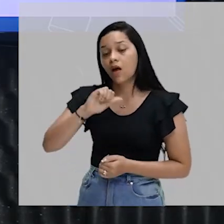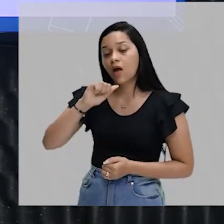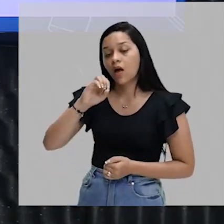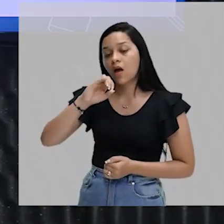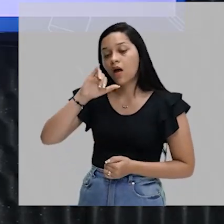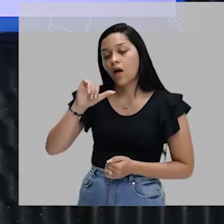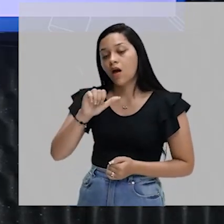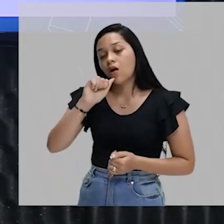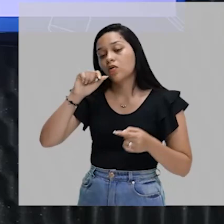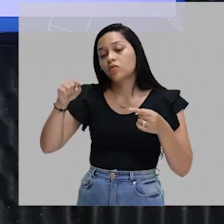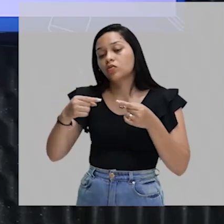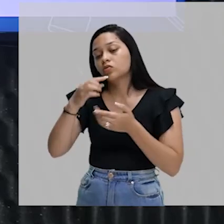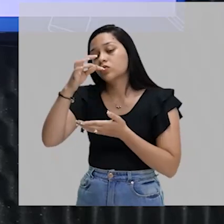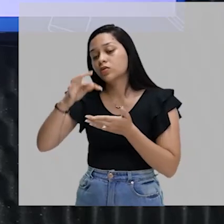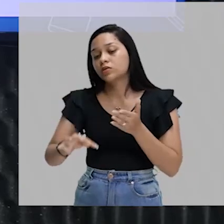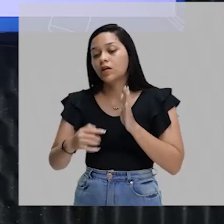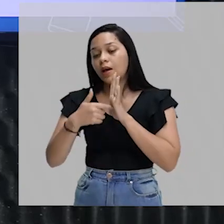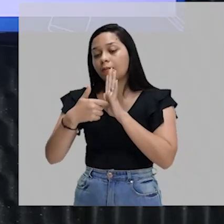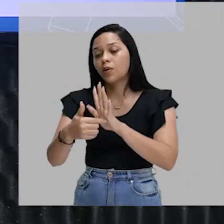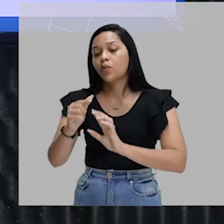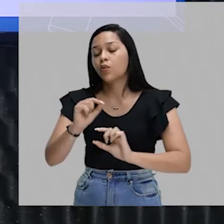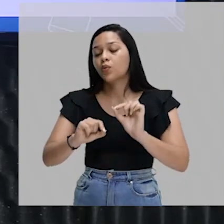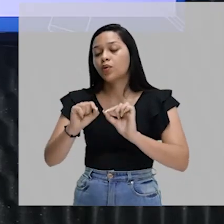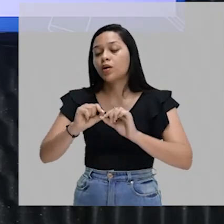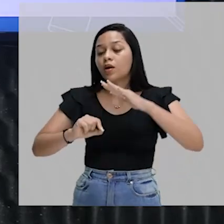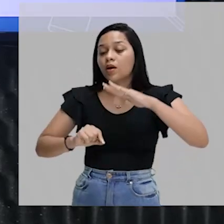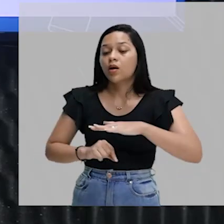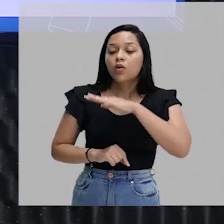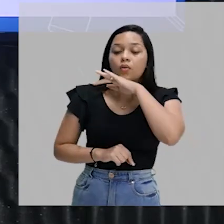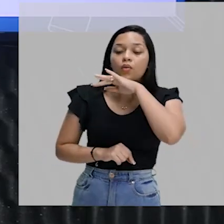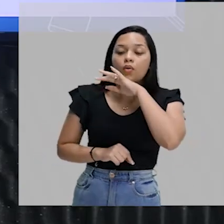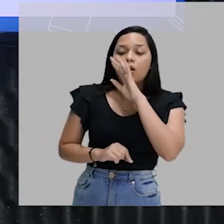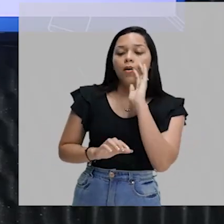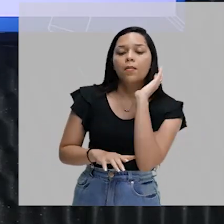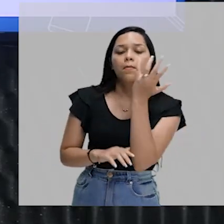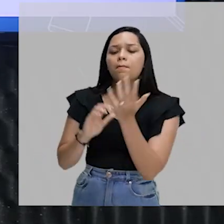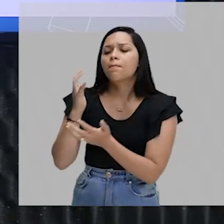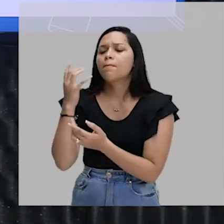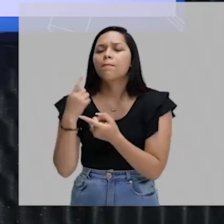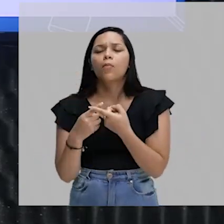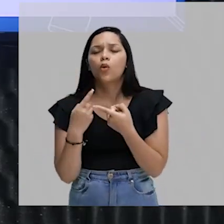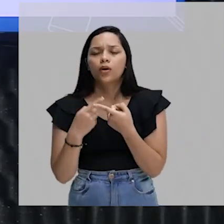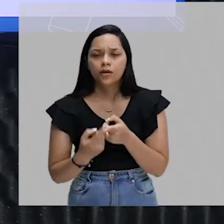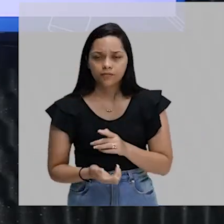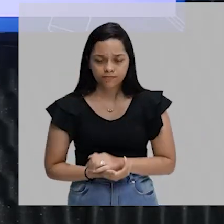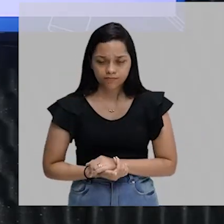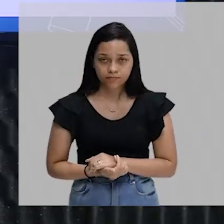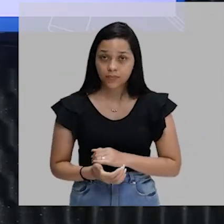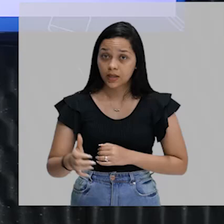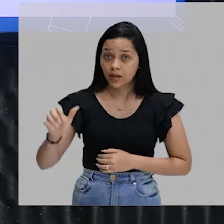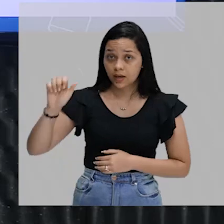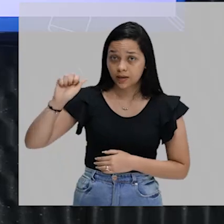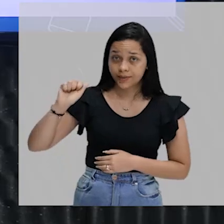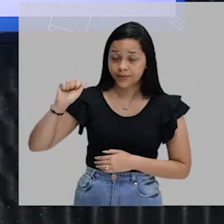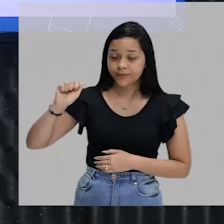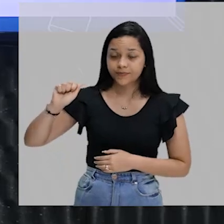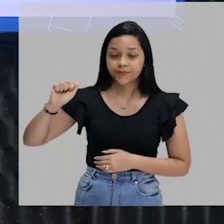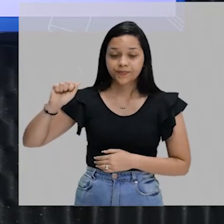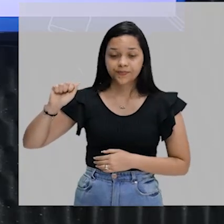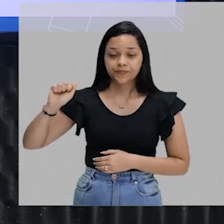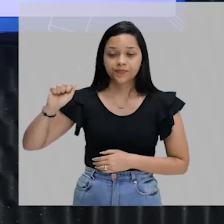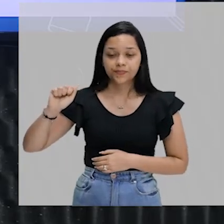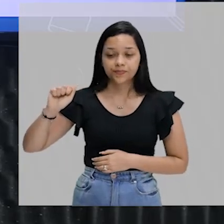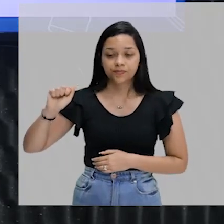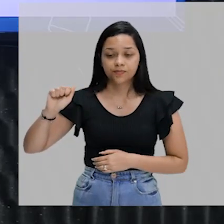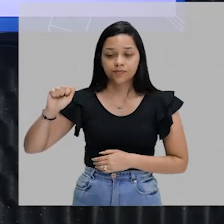transgênica, segundo o texto, apresenta baixo risco ambiental. Por quê? Vamos lá, letra A. A resistência